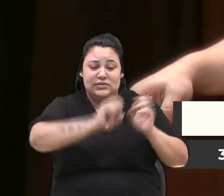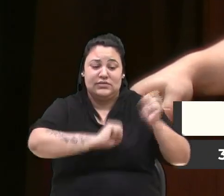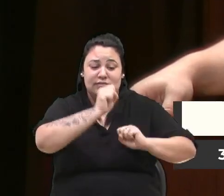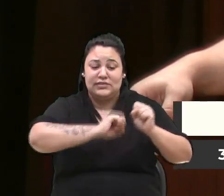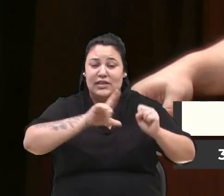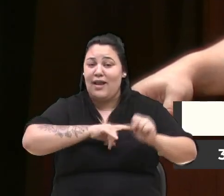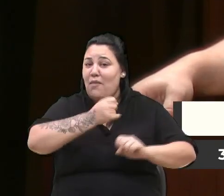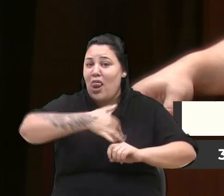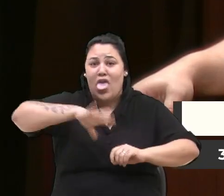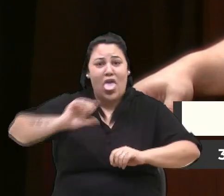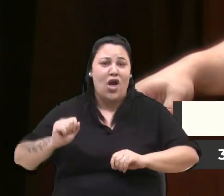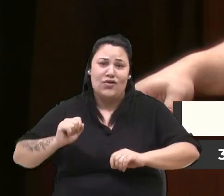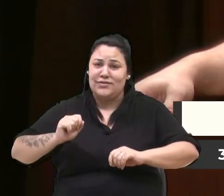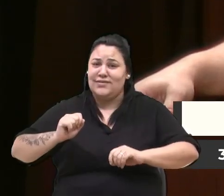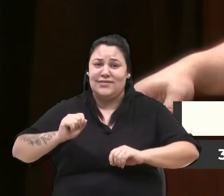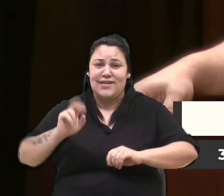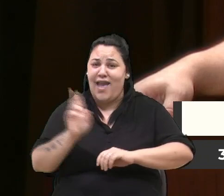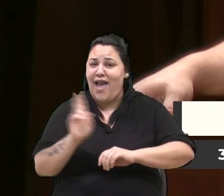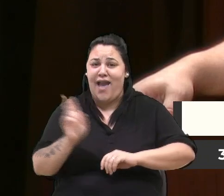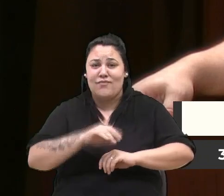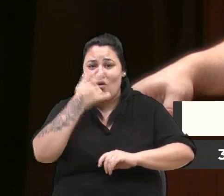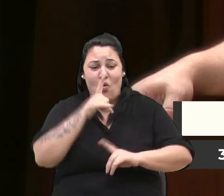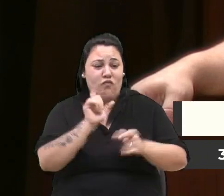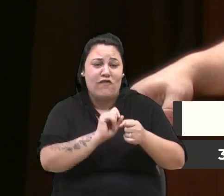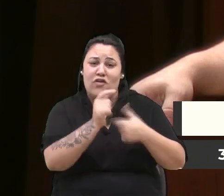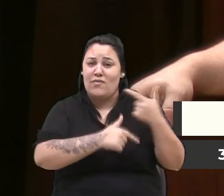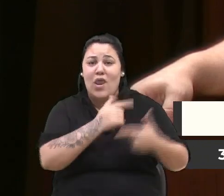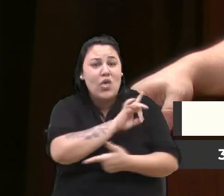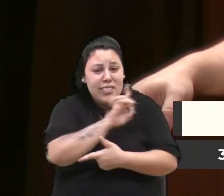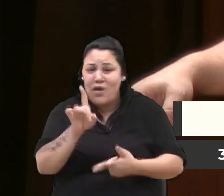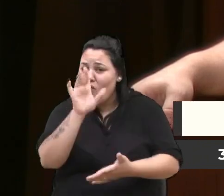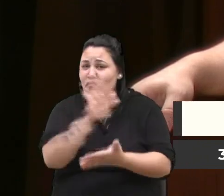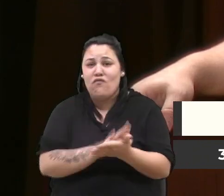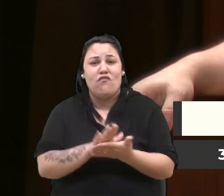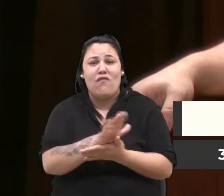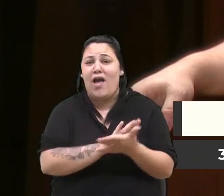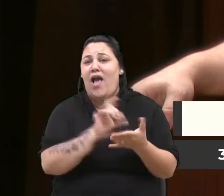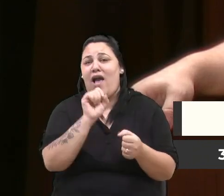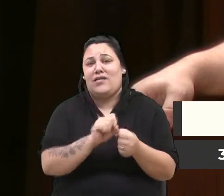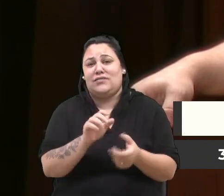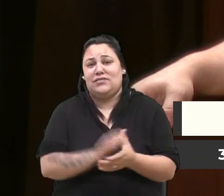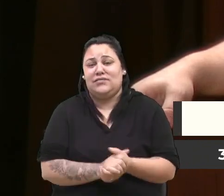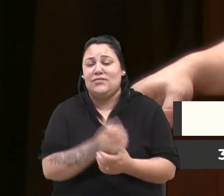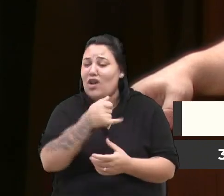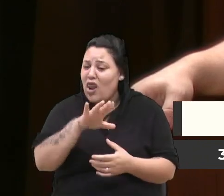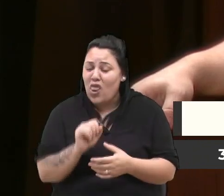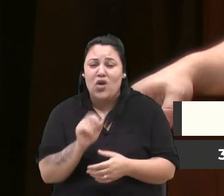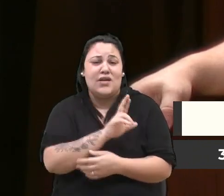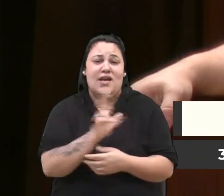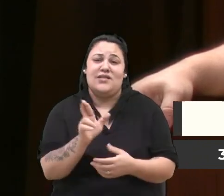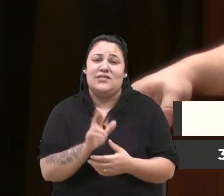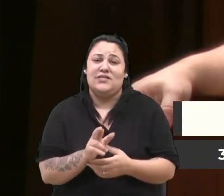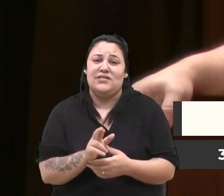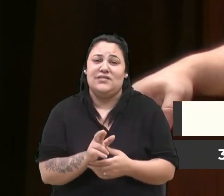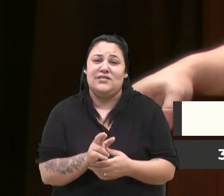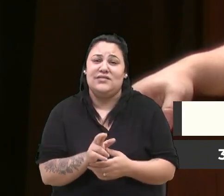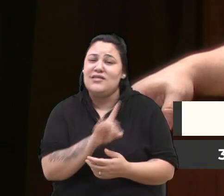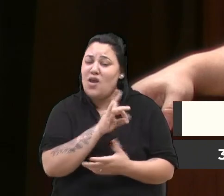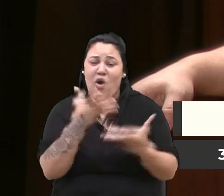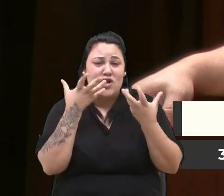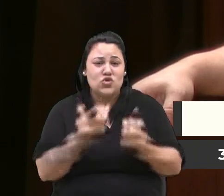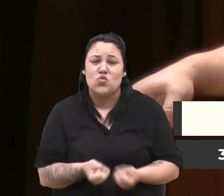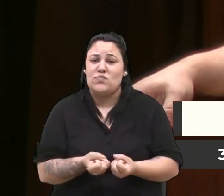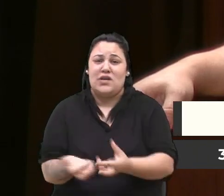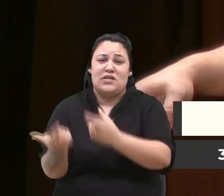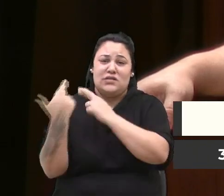milhões de reais para poder fazer isso e não faz. Milhões de reais. E não faz. Não assume a sua